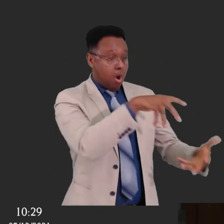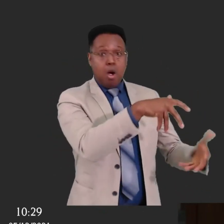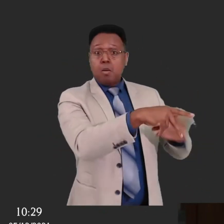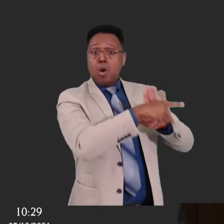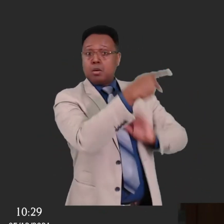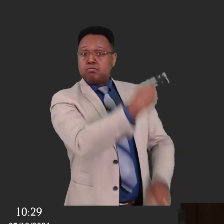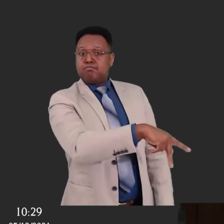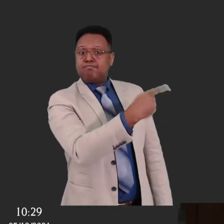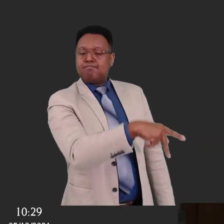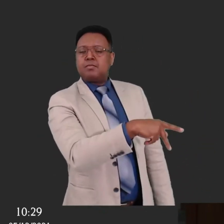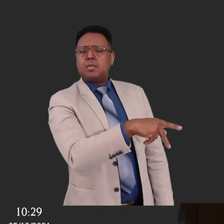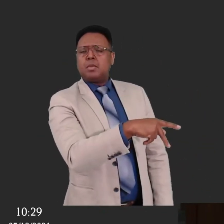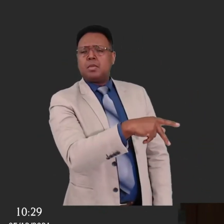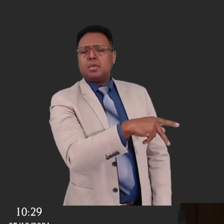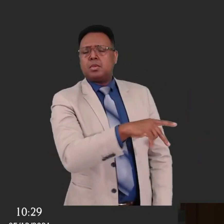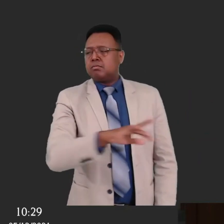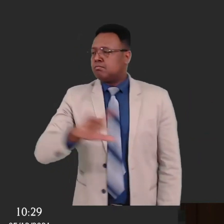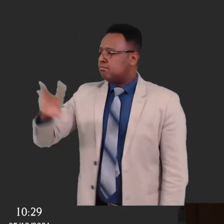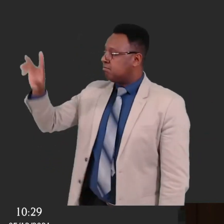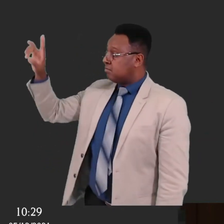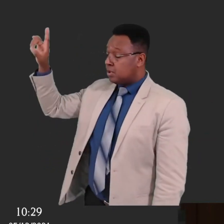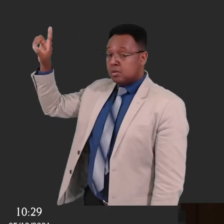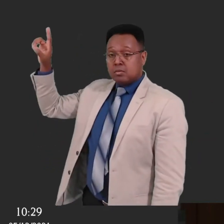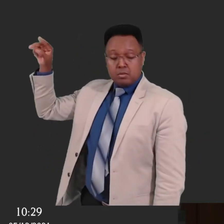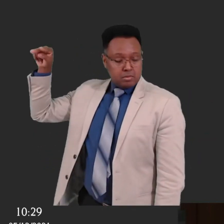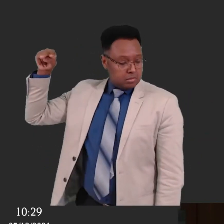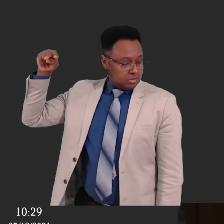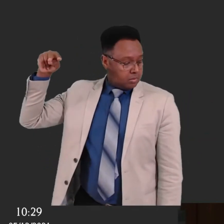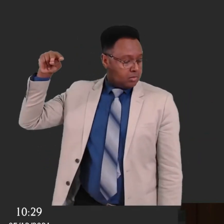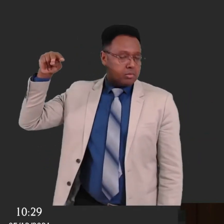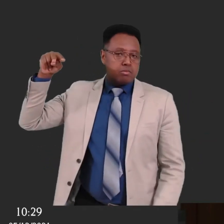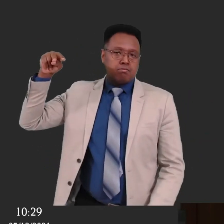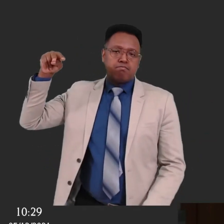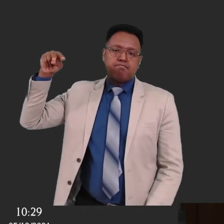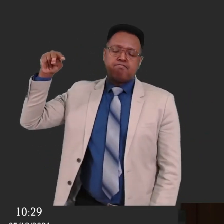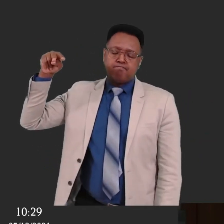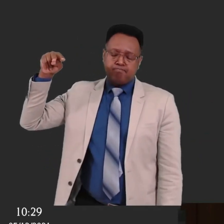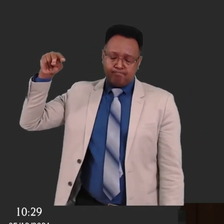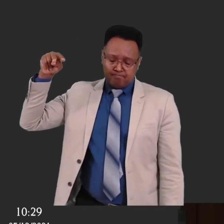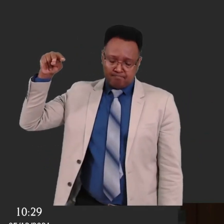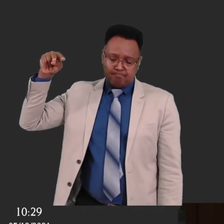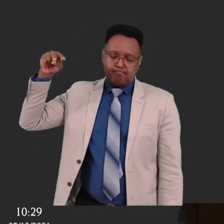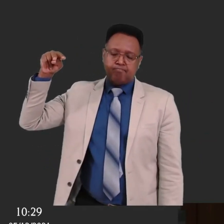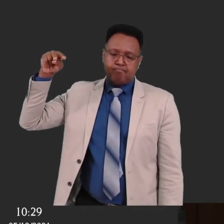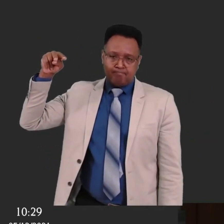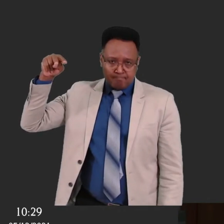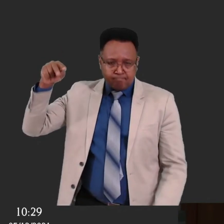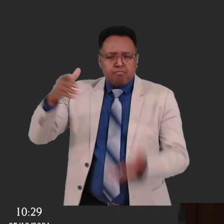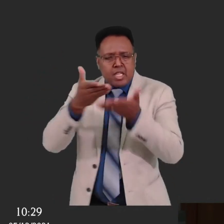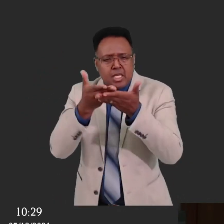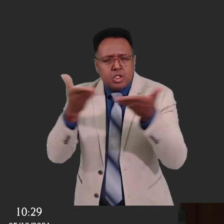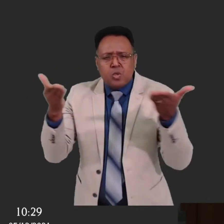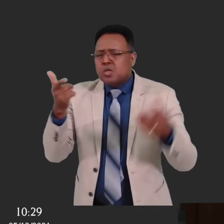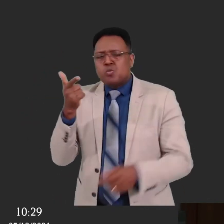se entristecendo ao Senhor. E isto vai diminuindo o seu poder de poder vencer as